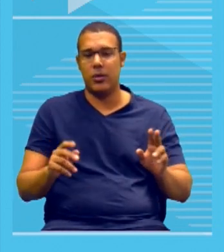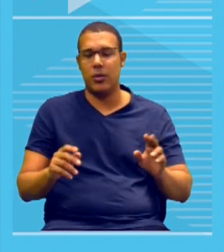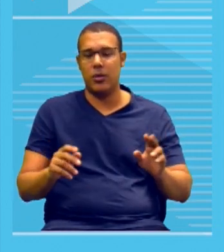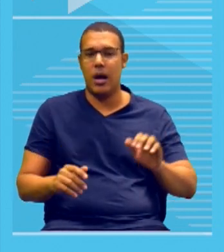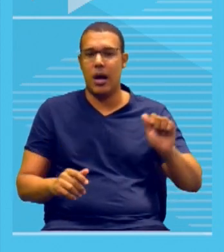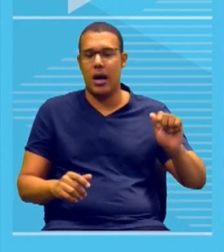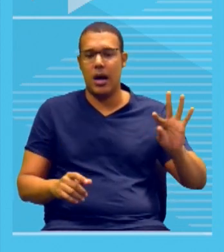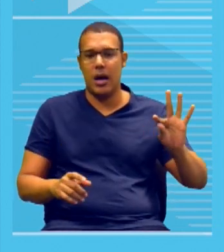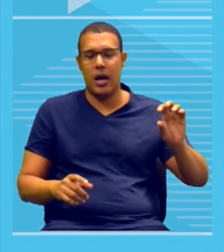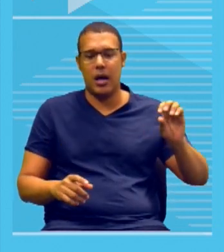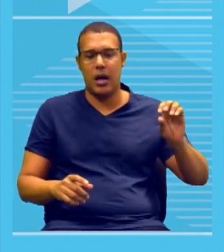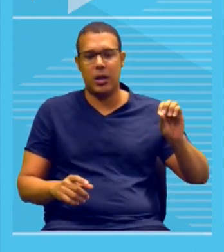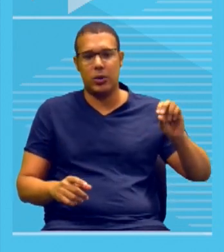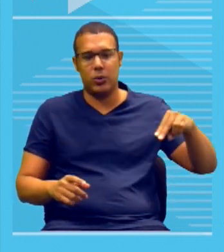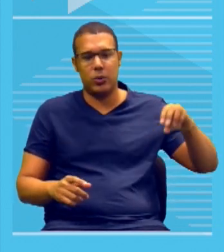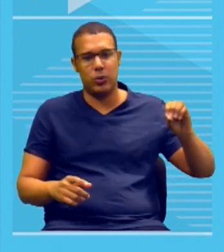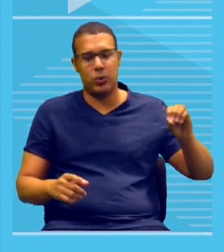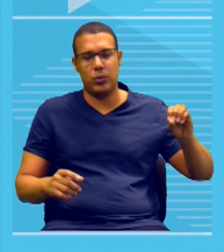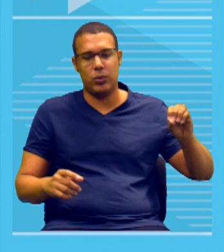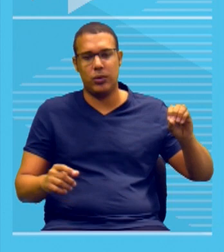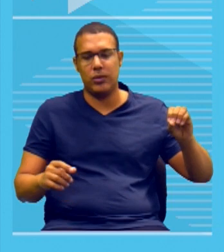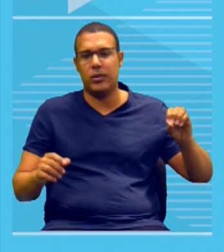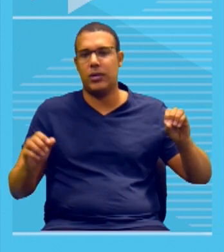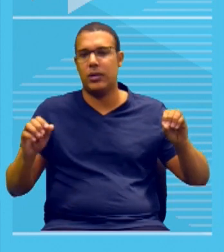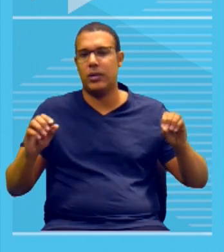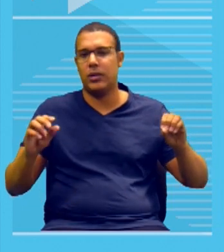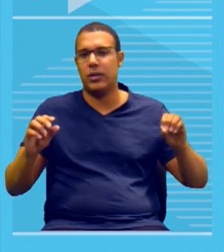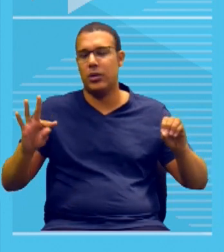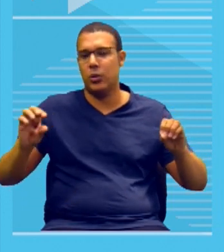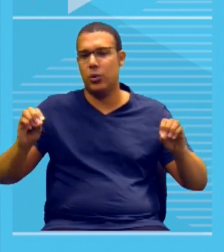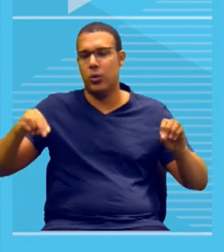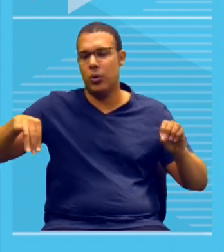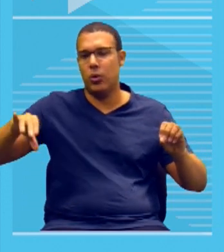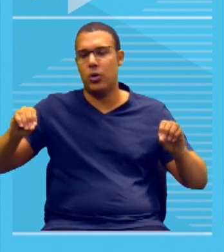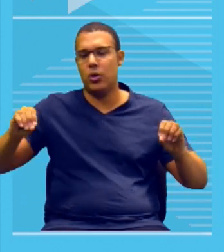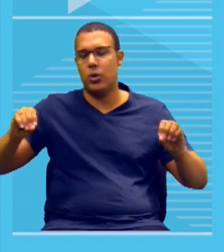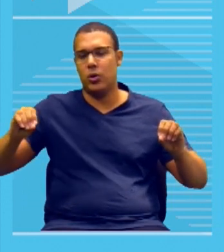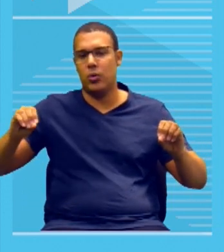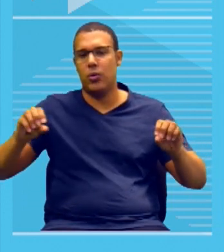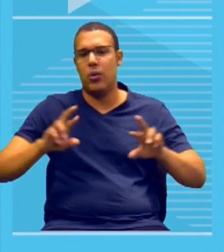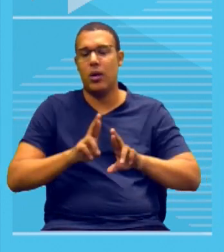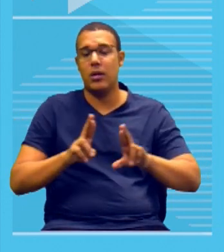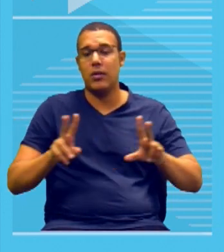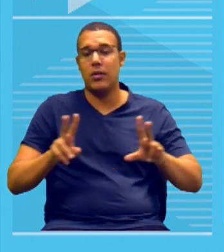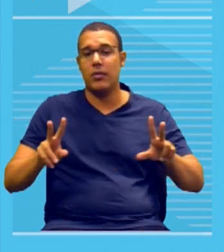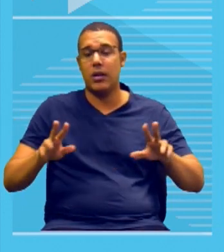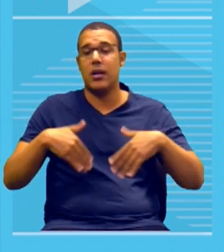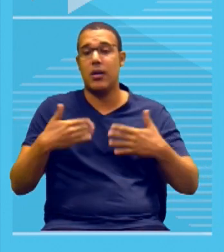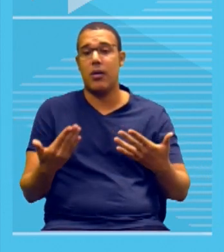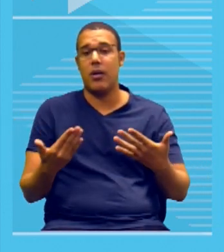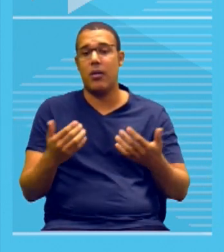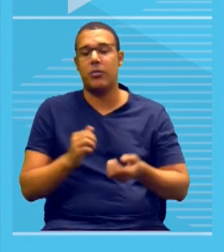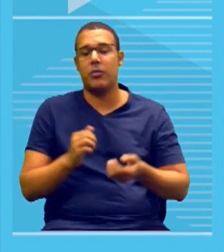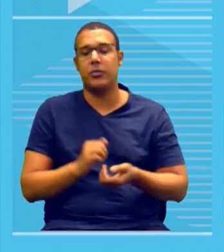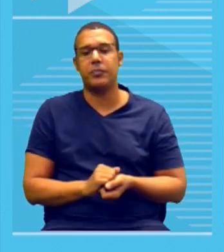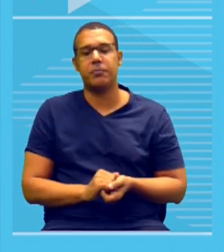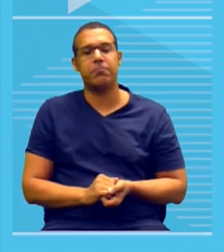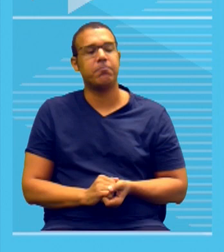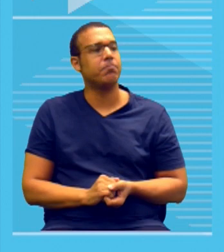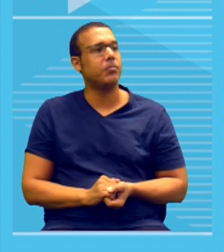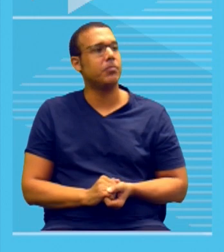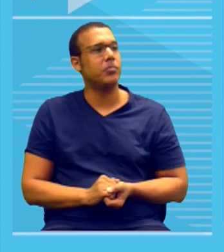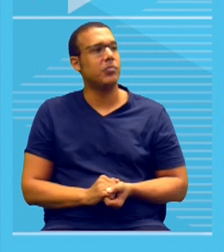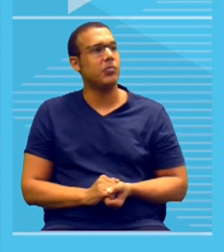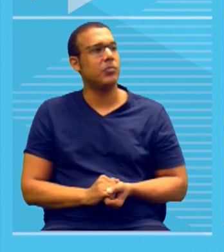oblíquo átono e pronome oblíquo tônico é muito simples a diferença